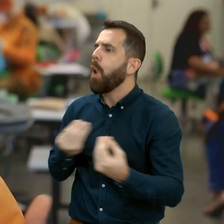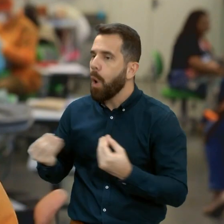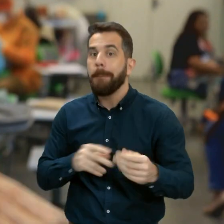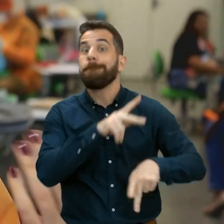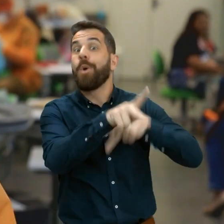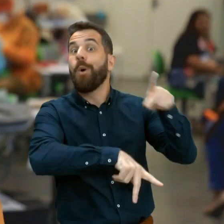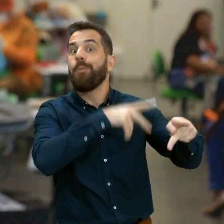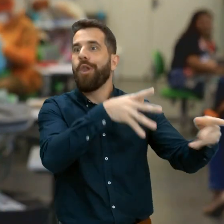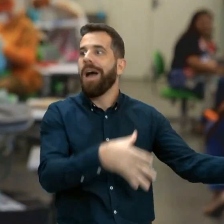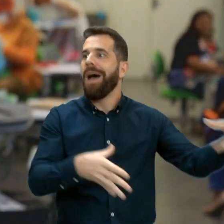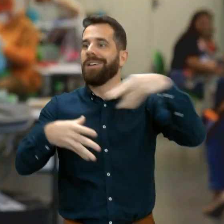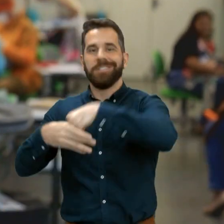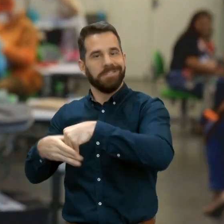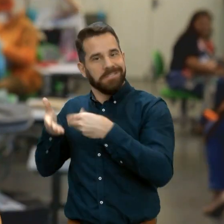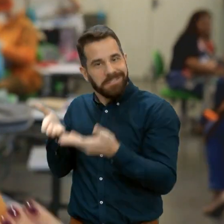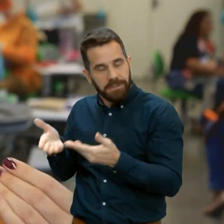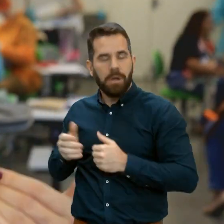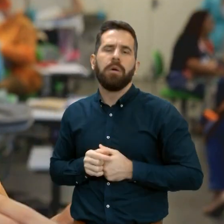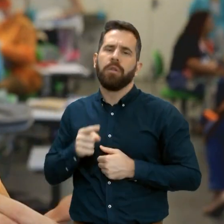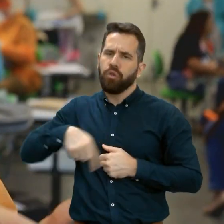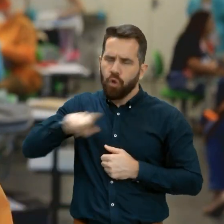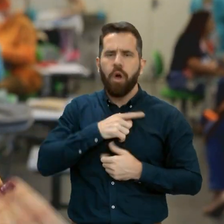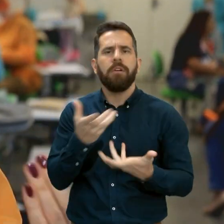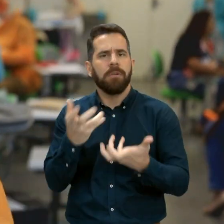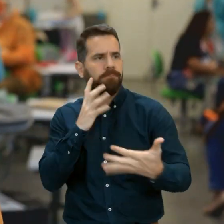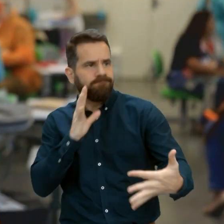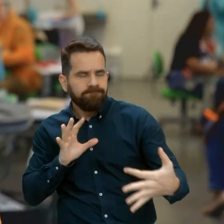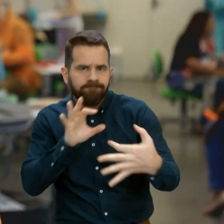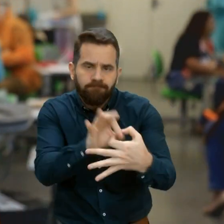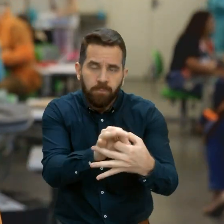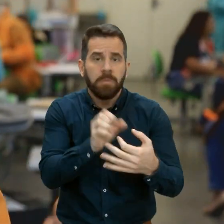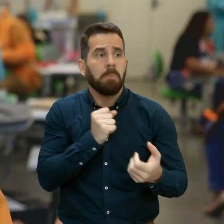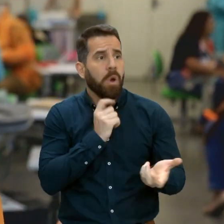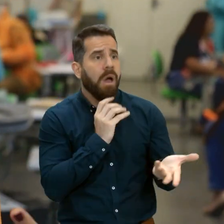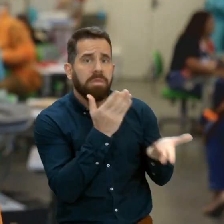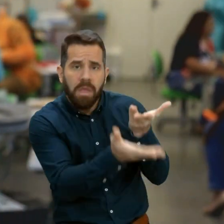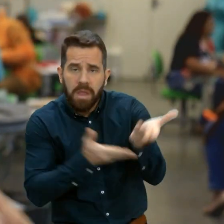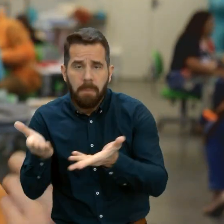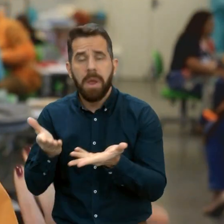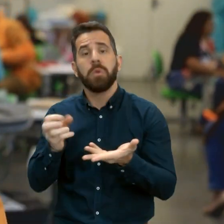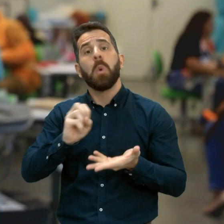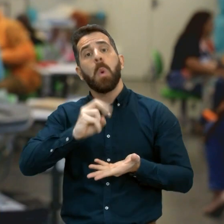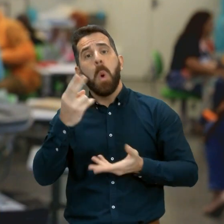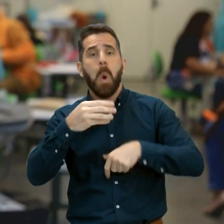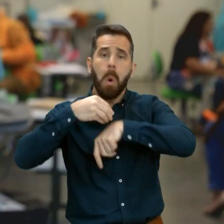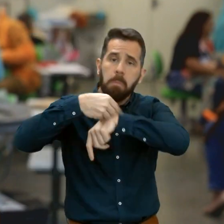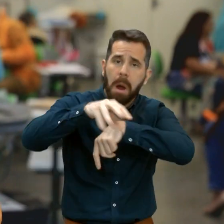próximo, seja oferecendo atendimento clínico, seja oferecendo a informação, né? Ou seja, colocando a